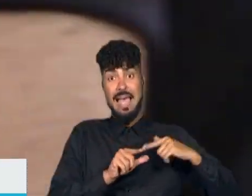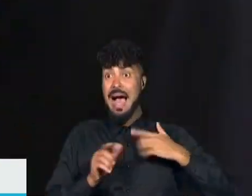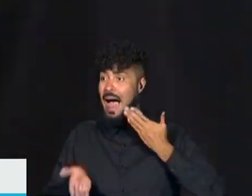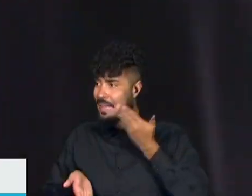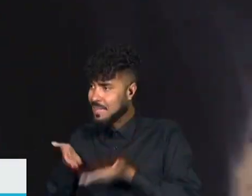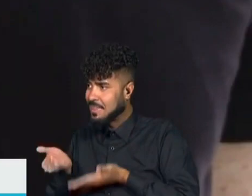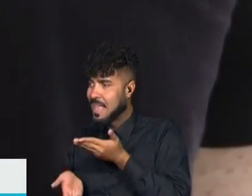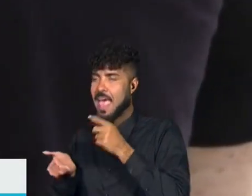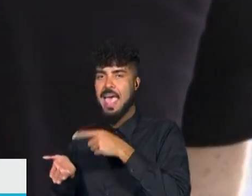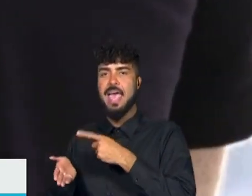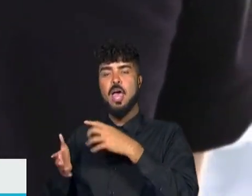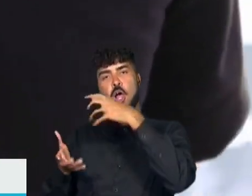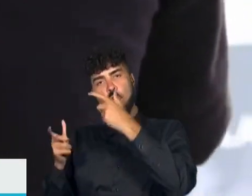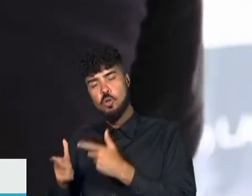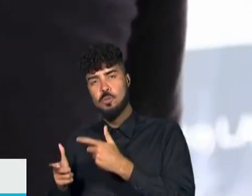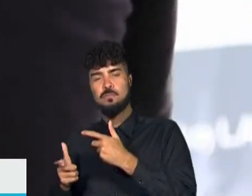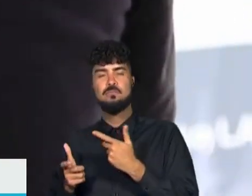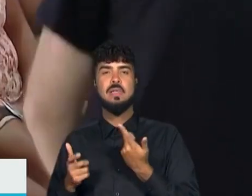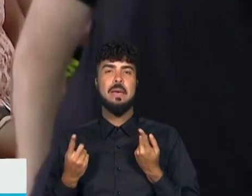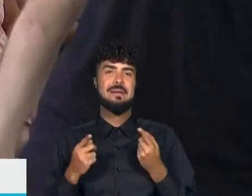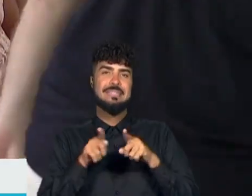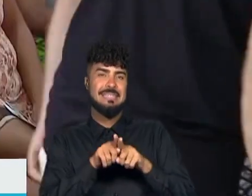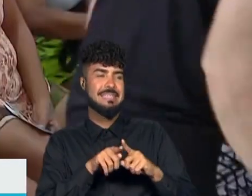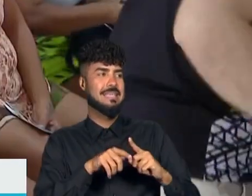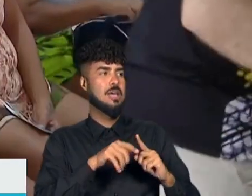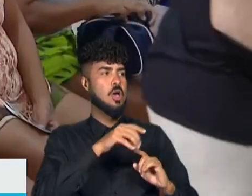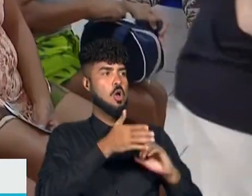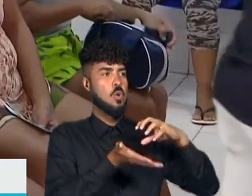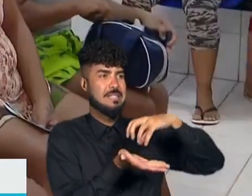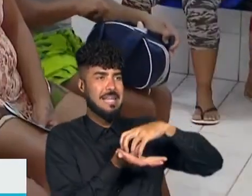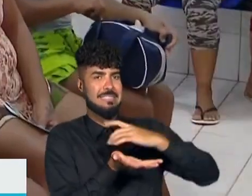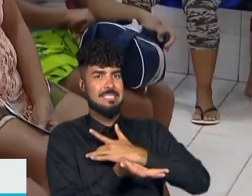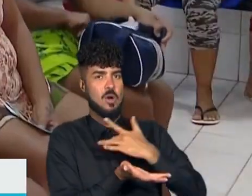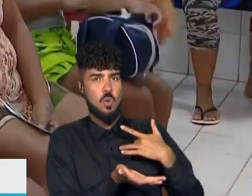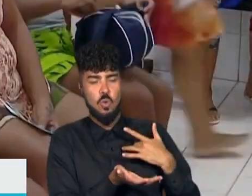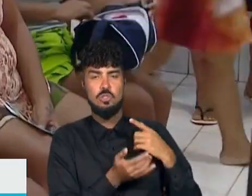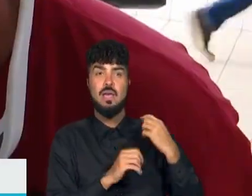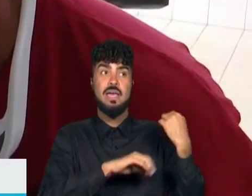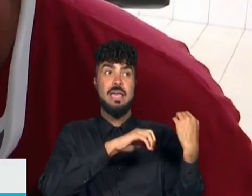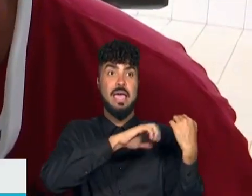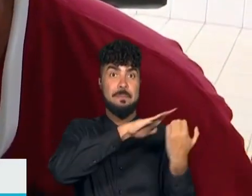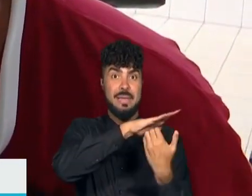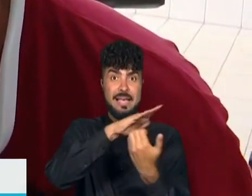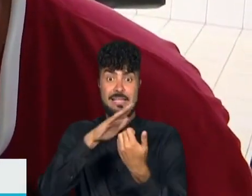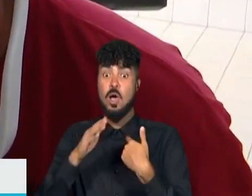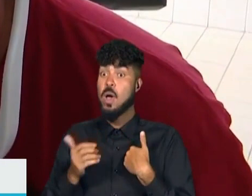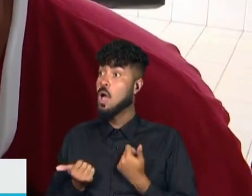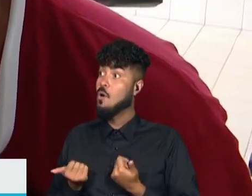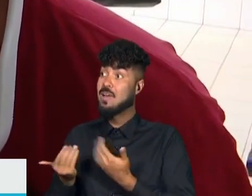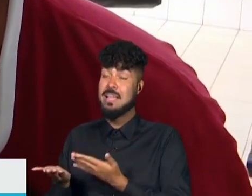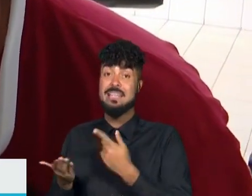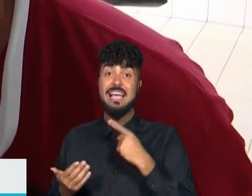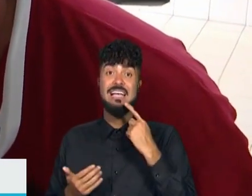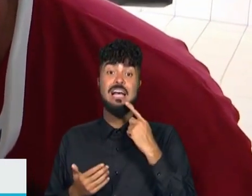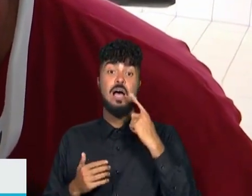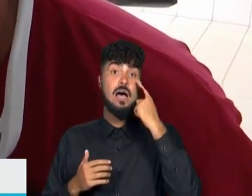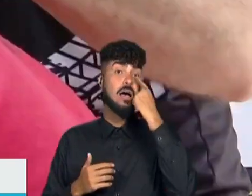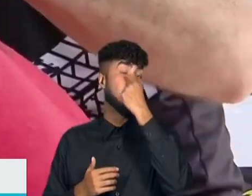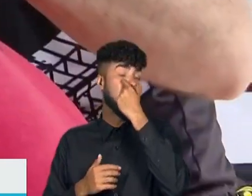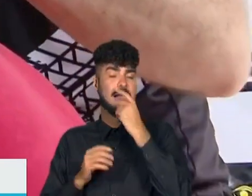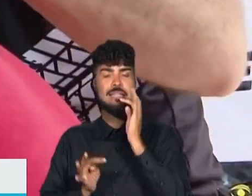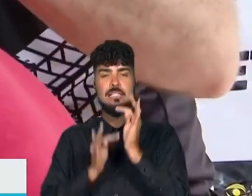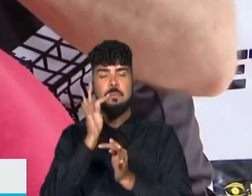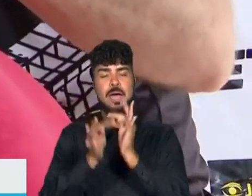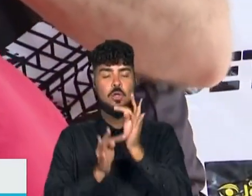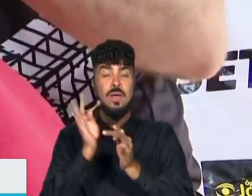com a unidade de saúde e empresas, a população recebe atendimento oftalmológico de graça. O rally